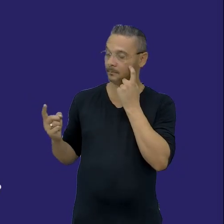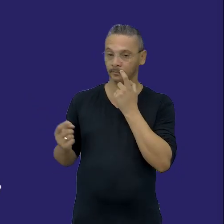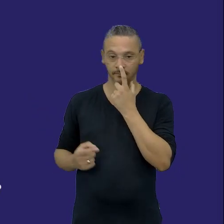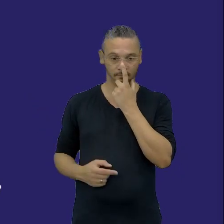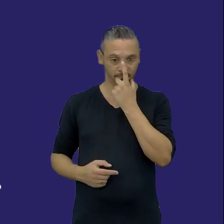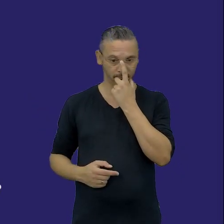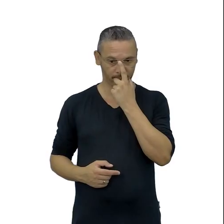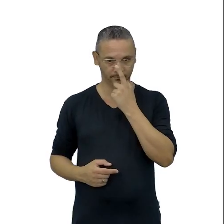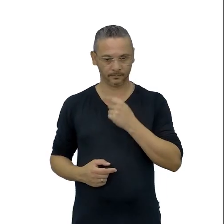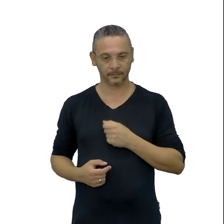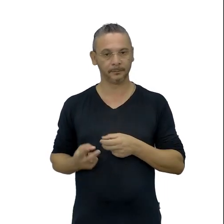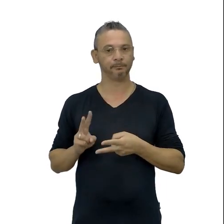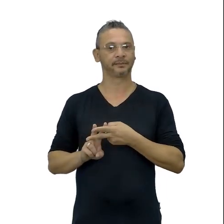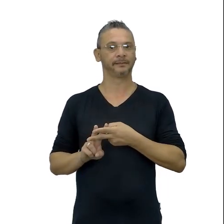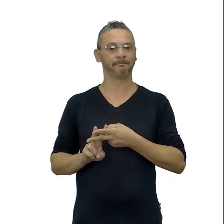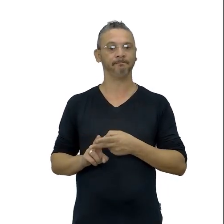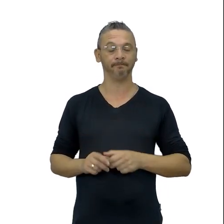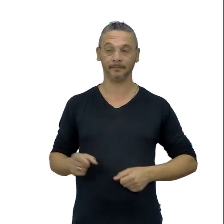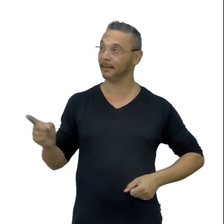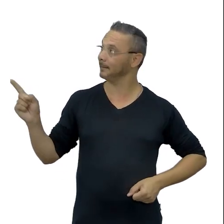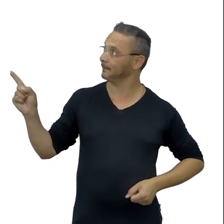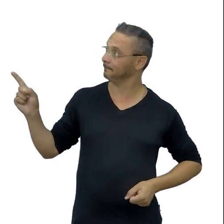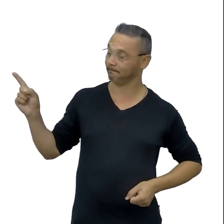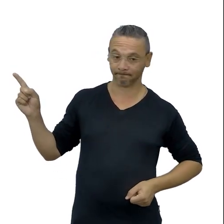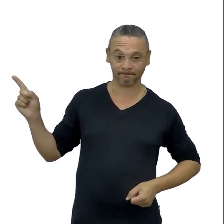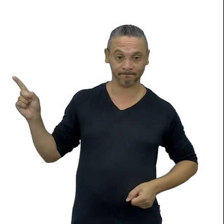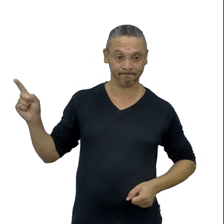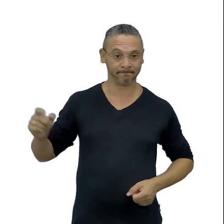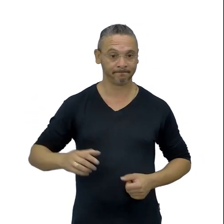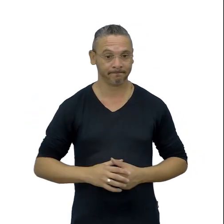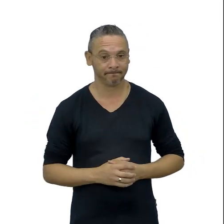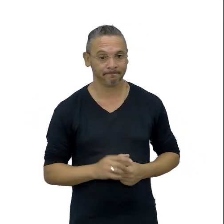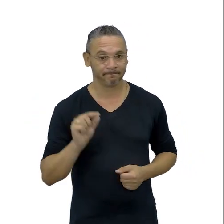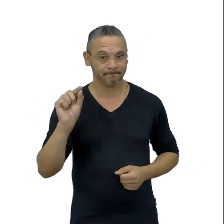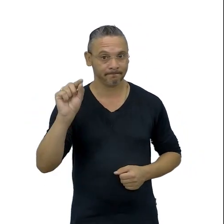Deu uma travadinha, peraí. Aí.